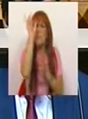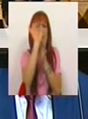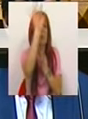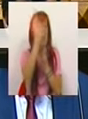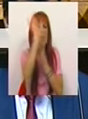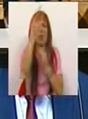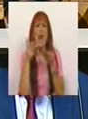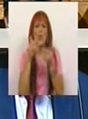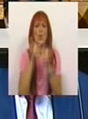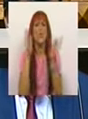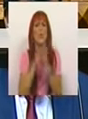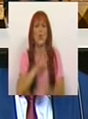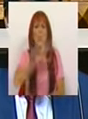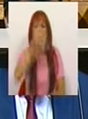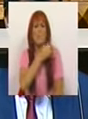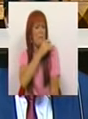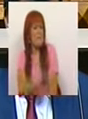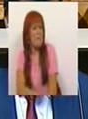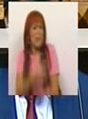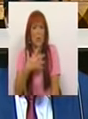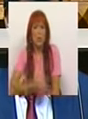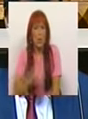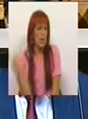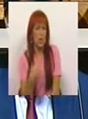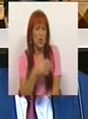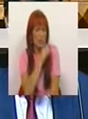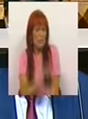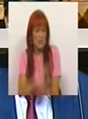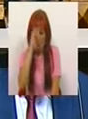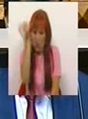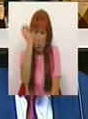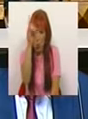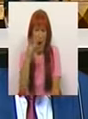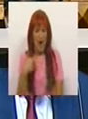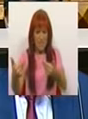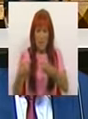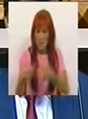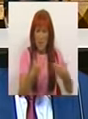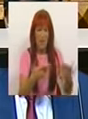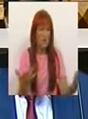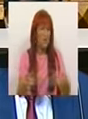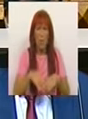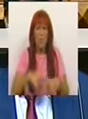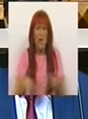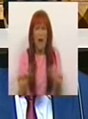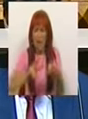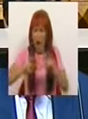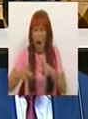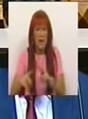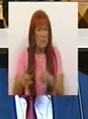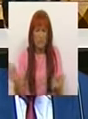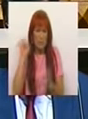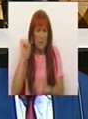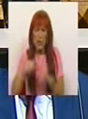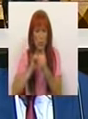todos fizeram contribuições e o Sr. Ministro desprezou tudo e todos, desconsiderando essas contribuições, não fazendo qualquer alteração de